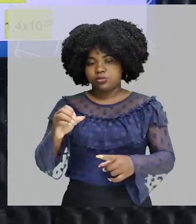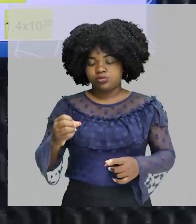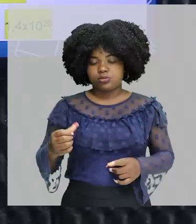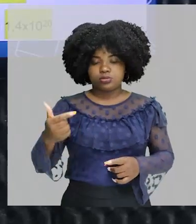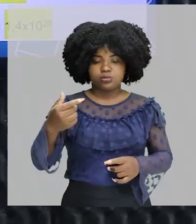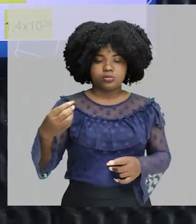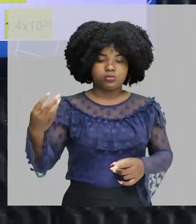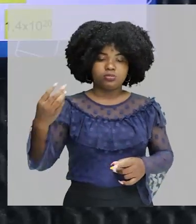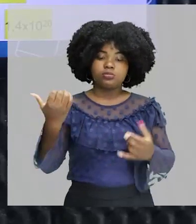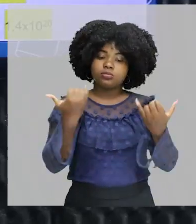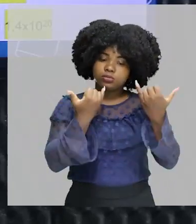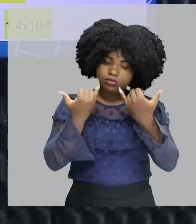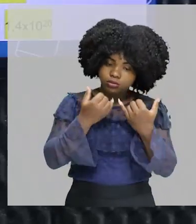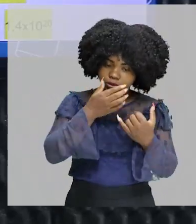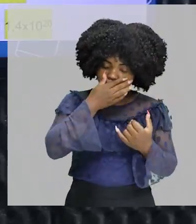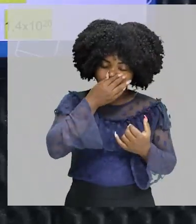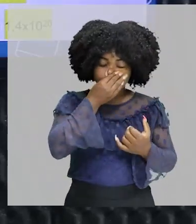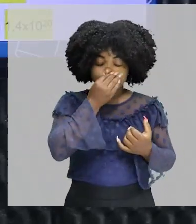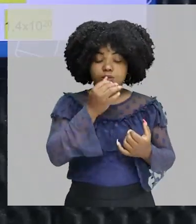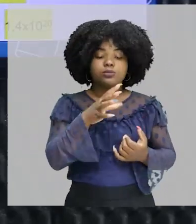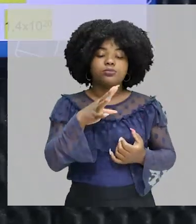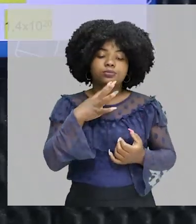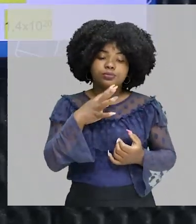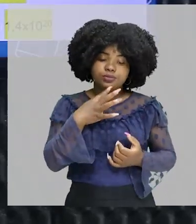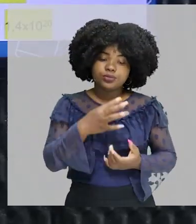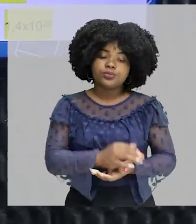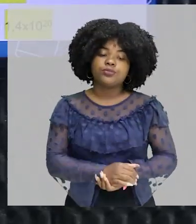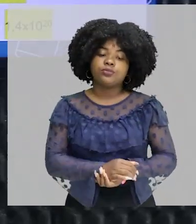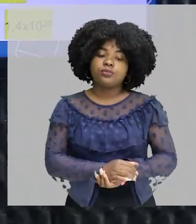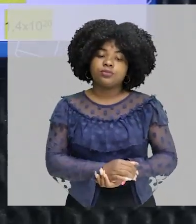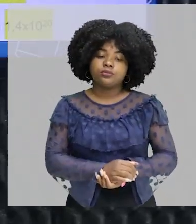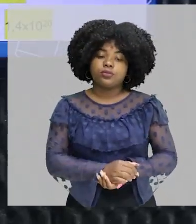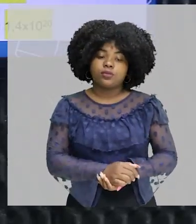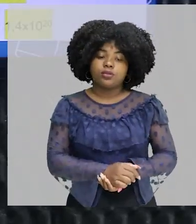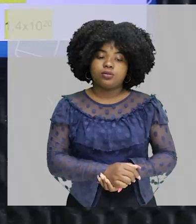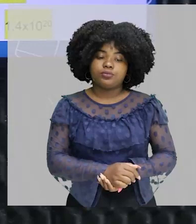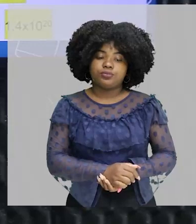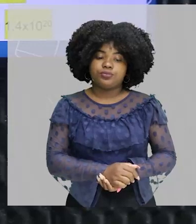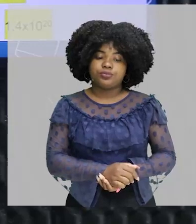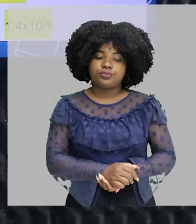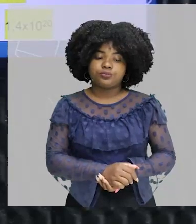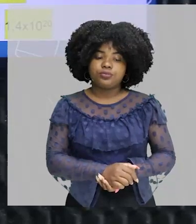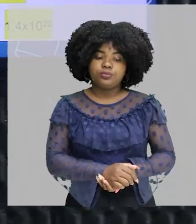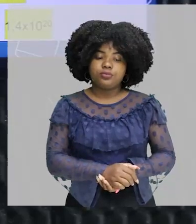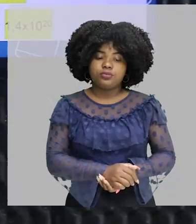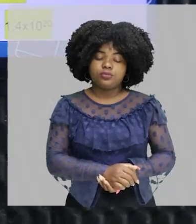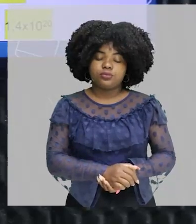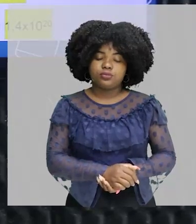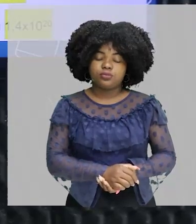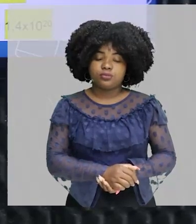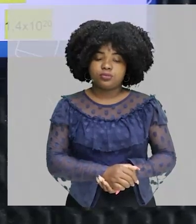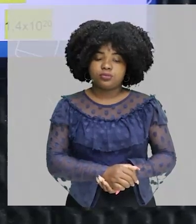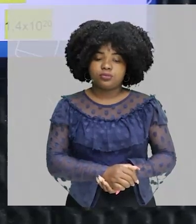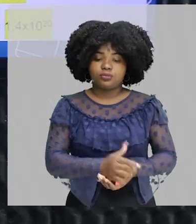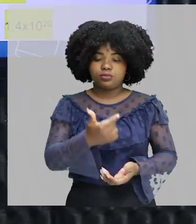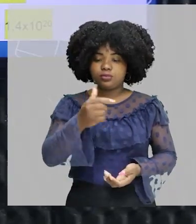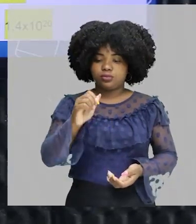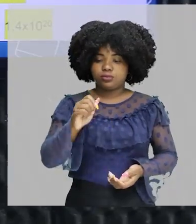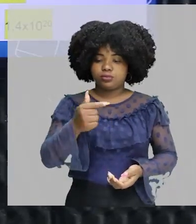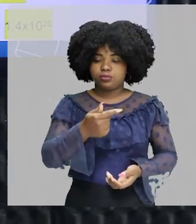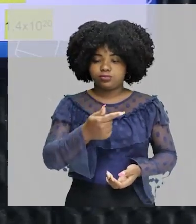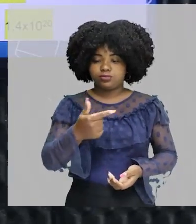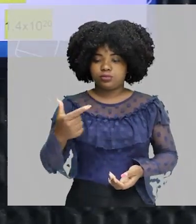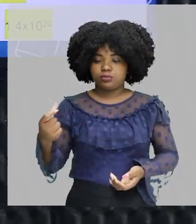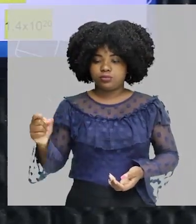Essas informações nós conhecemos através do problema. Bom, e em 70